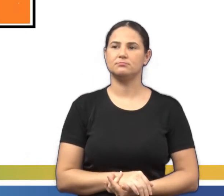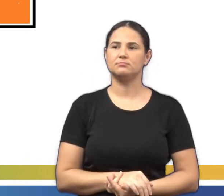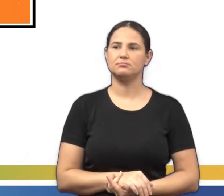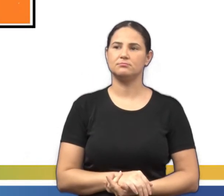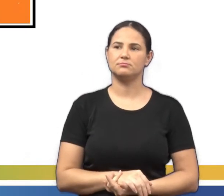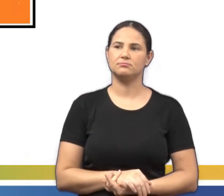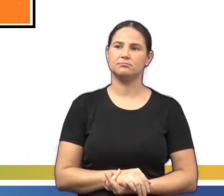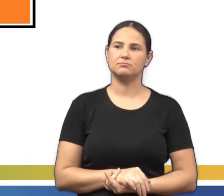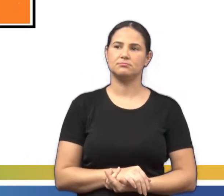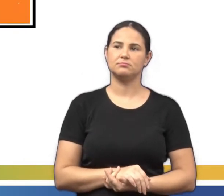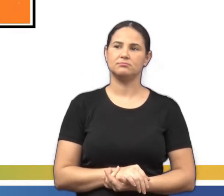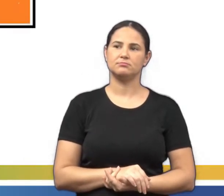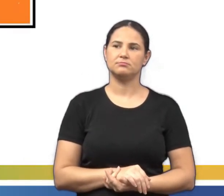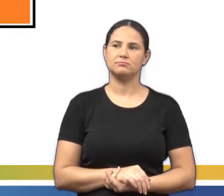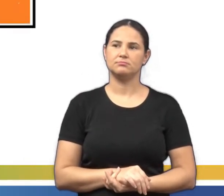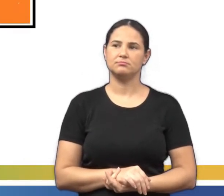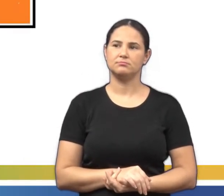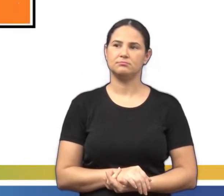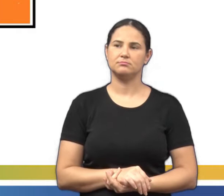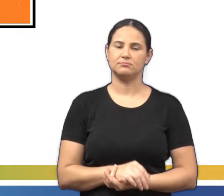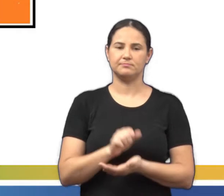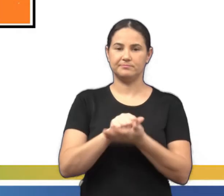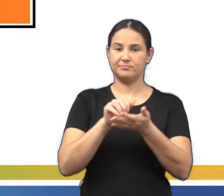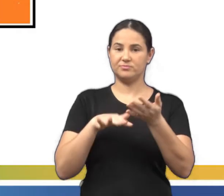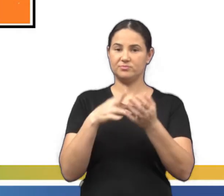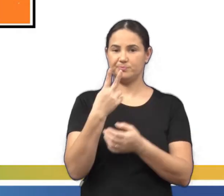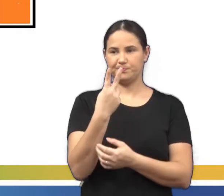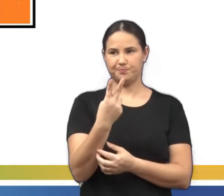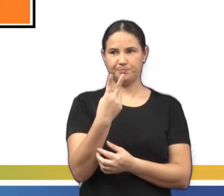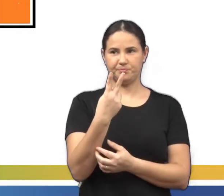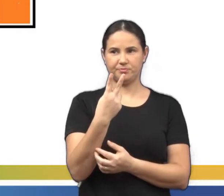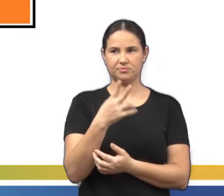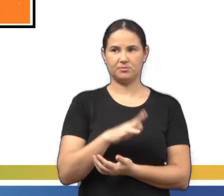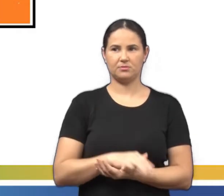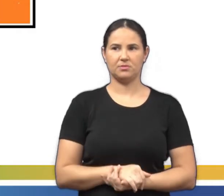a atividade número 2.